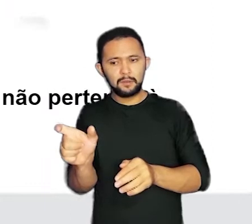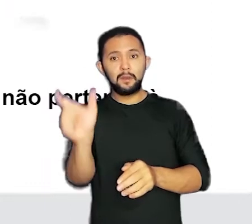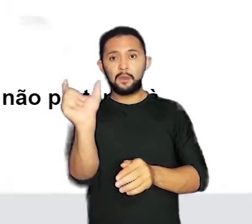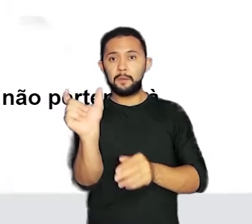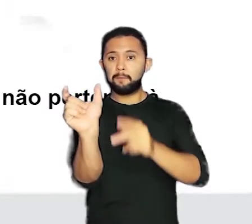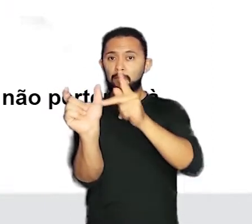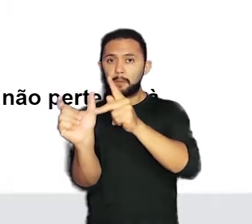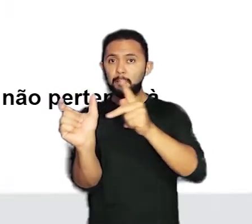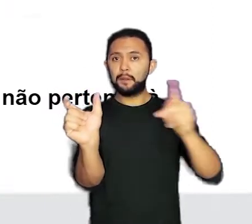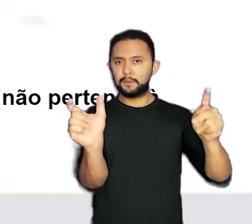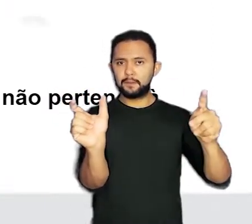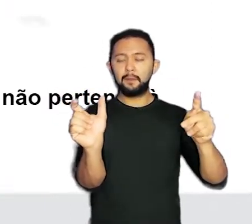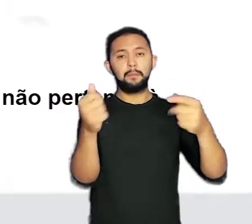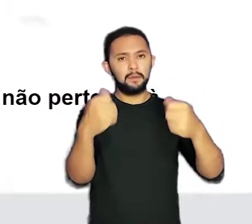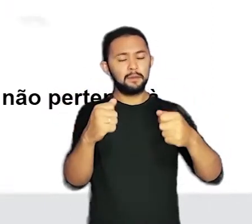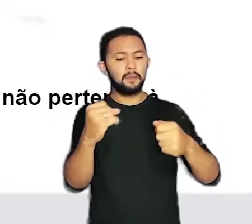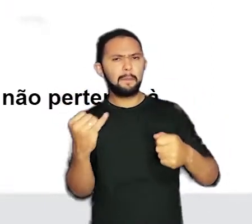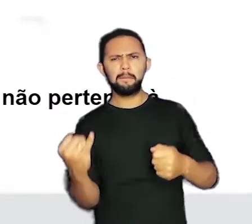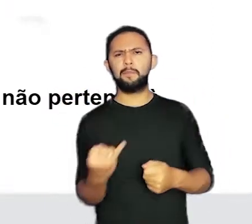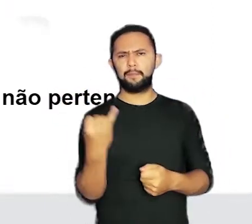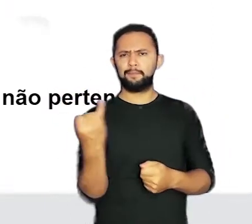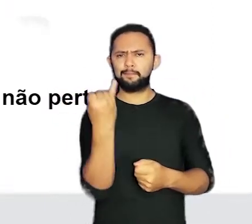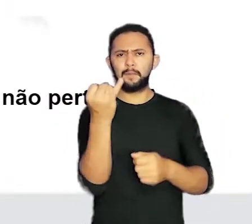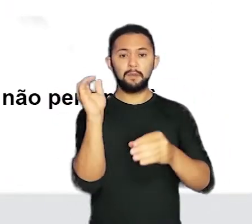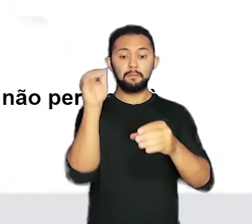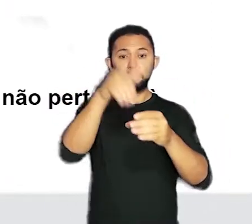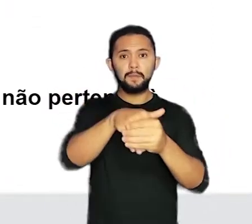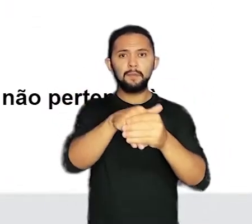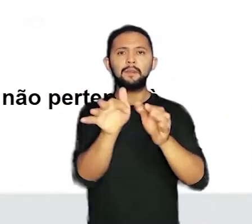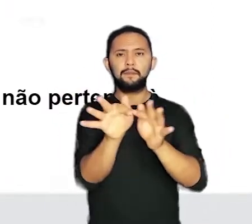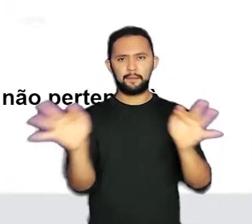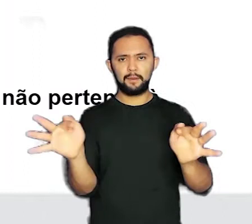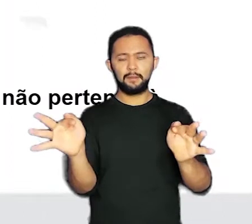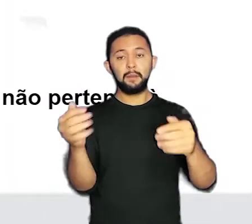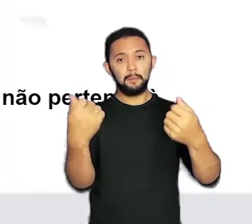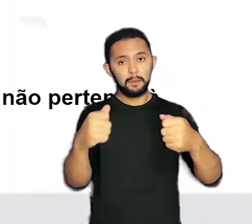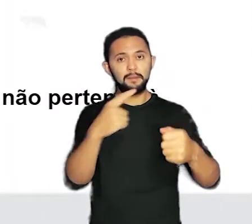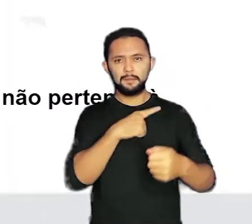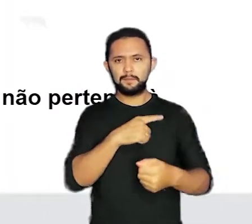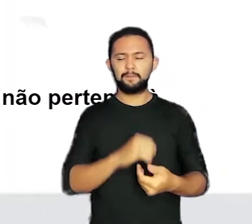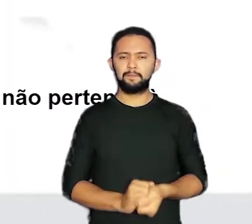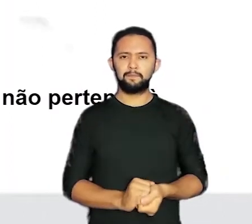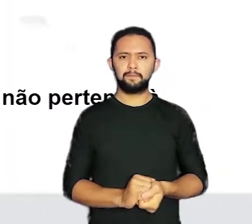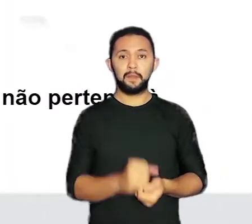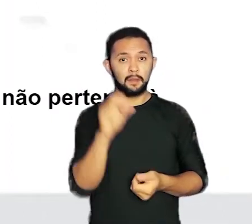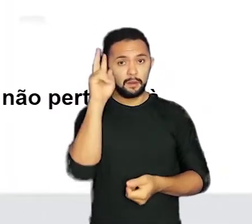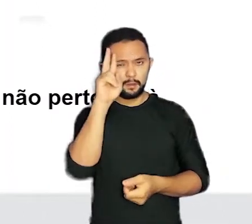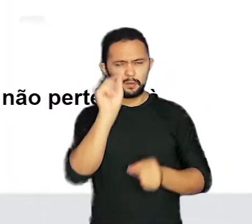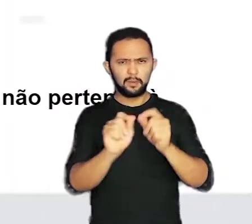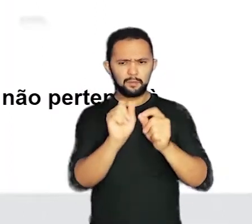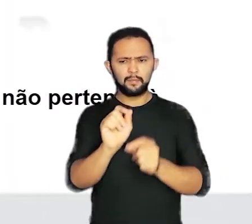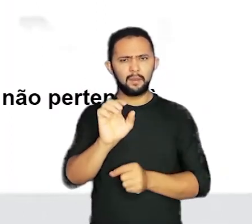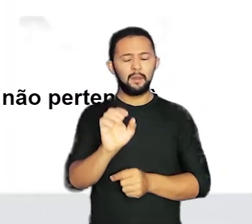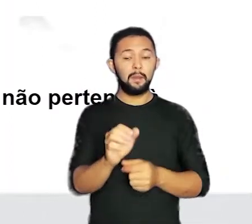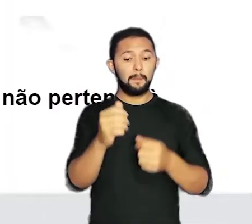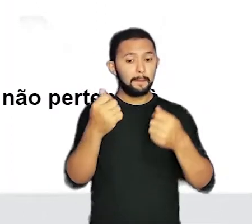sujeito e predicado, a gente diz que eles são termos essenciais ou fundamentais dentro de uma oração. E aí você lembra, essencial porque